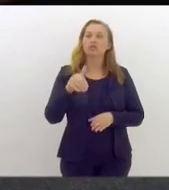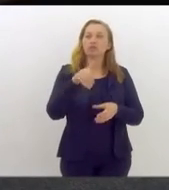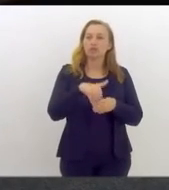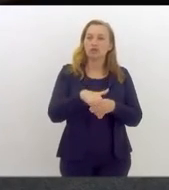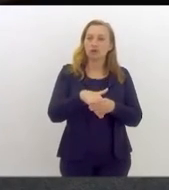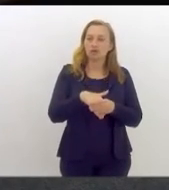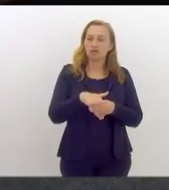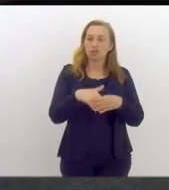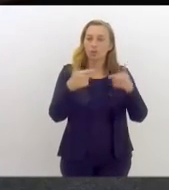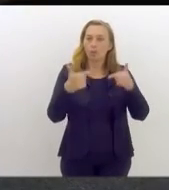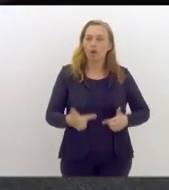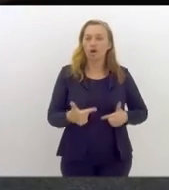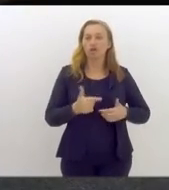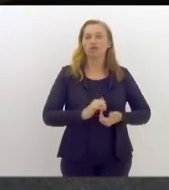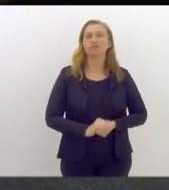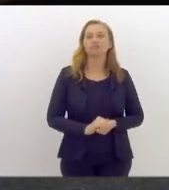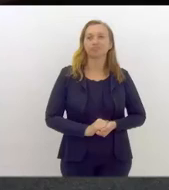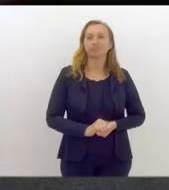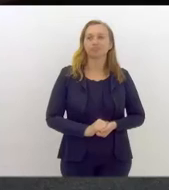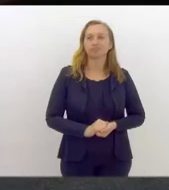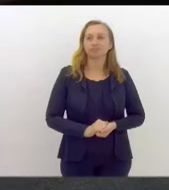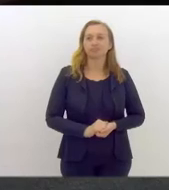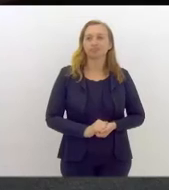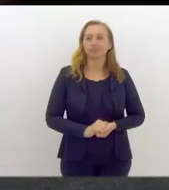pela abstenção.